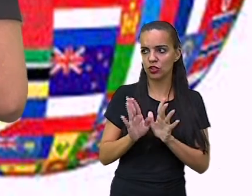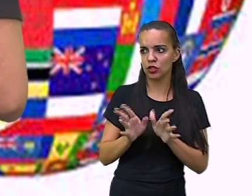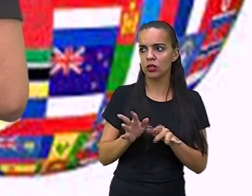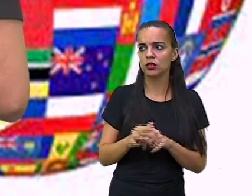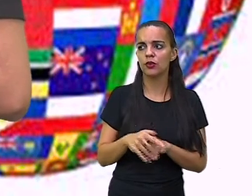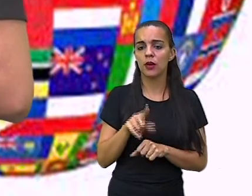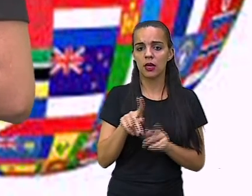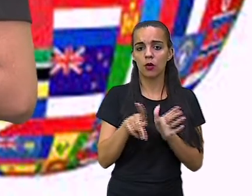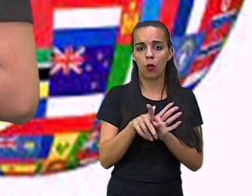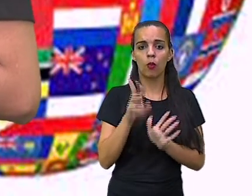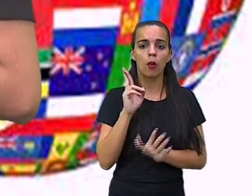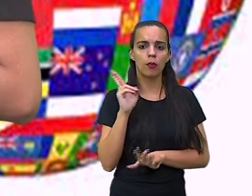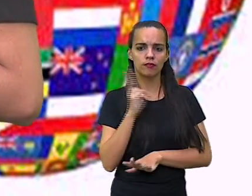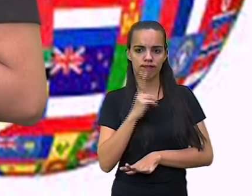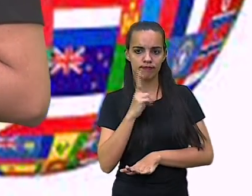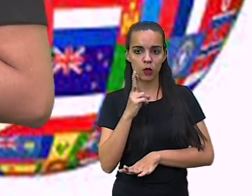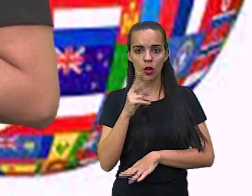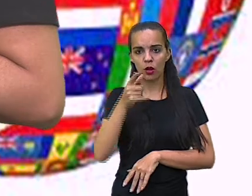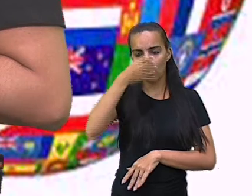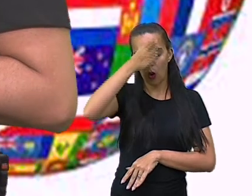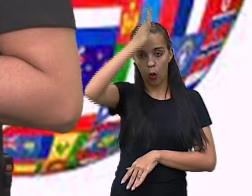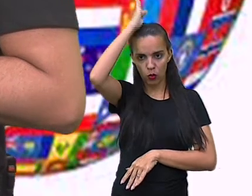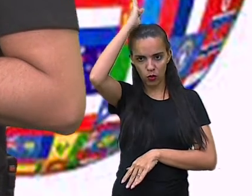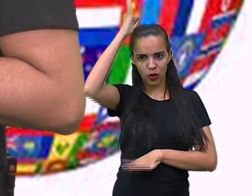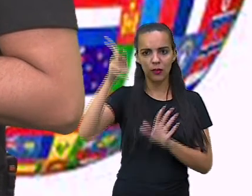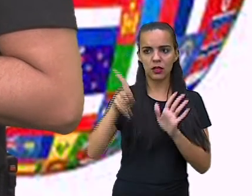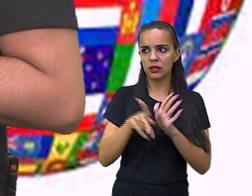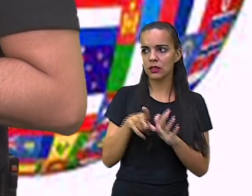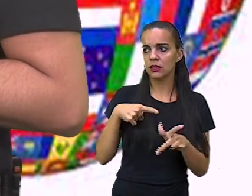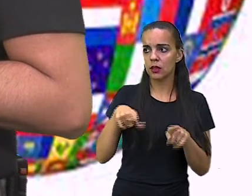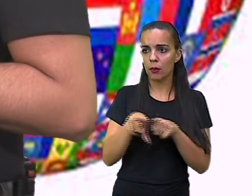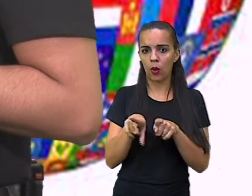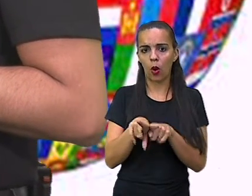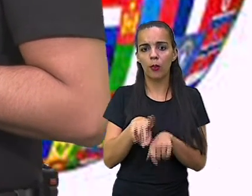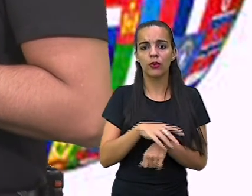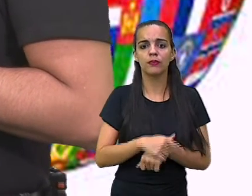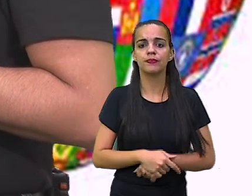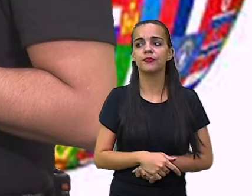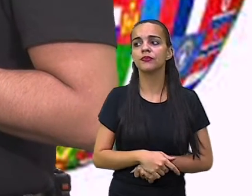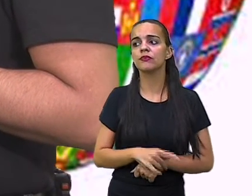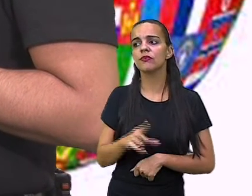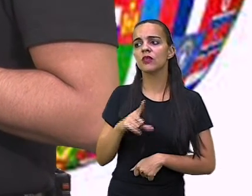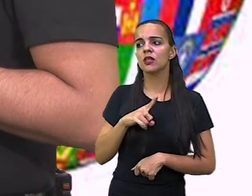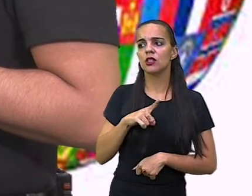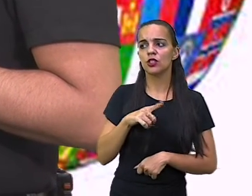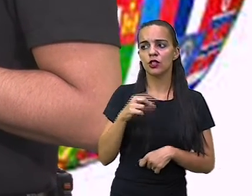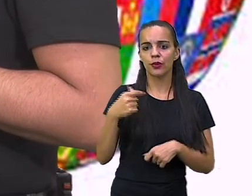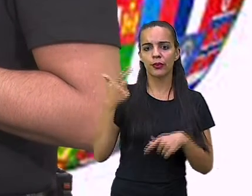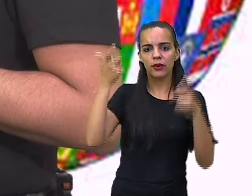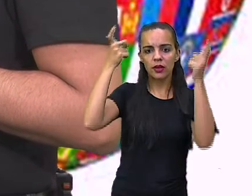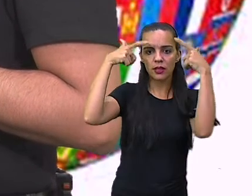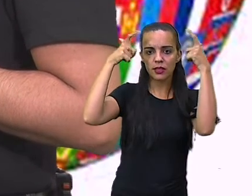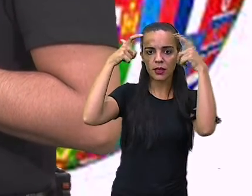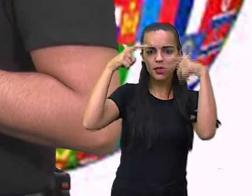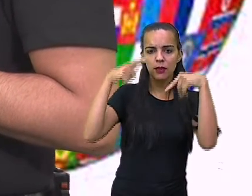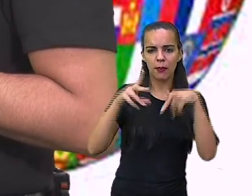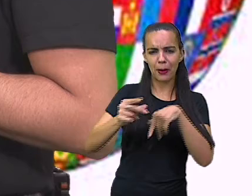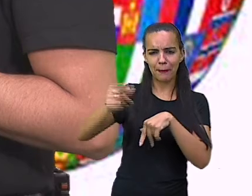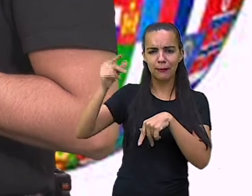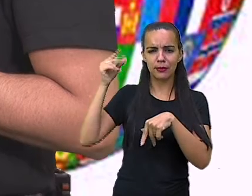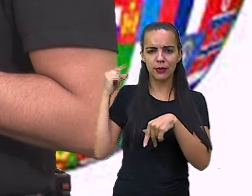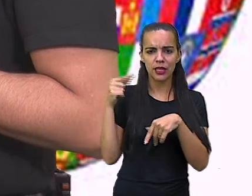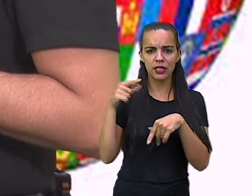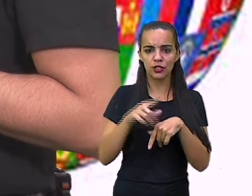Império Romano. Então, aqui tem a Igreja Católica Apostólica Romana, o Império Bizantino, depois ele vai ser conhecido